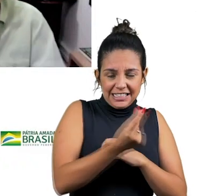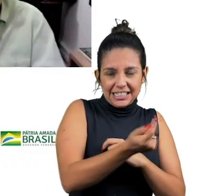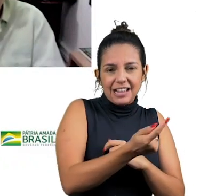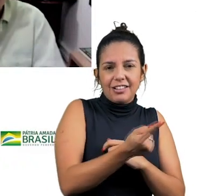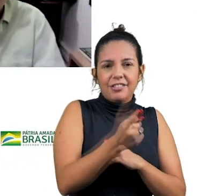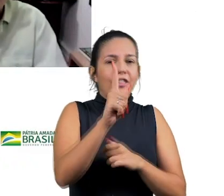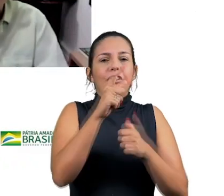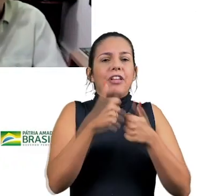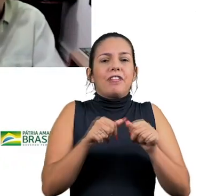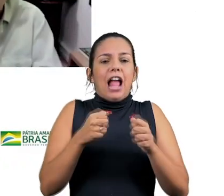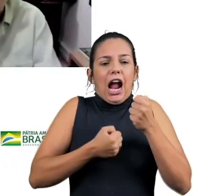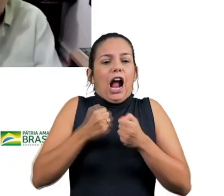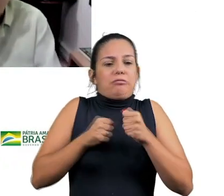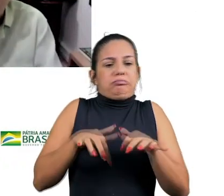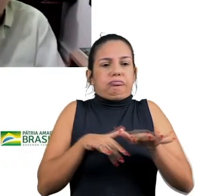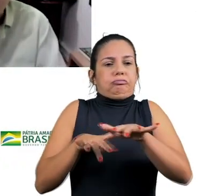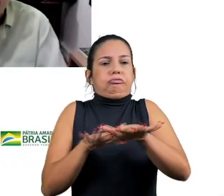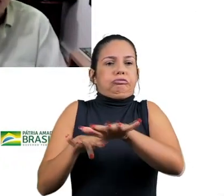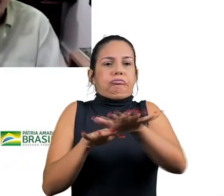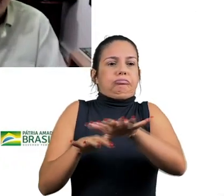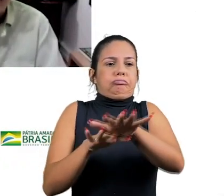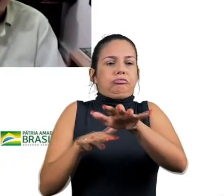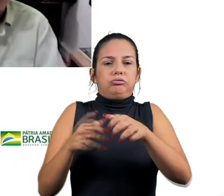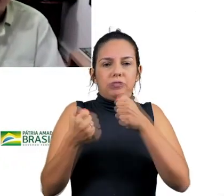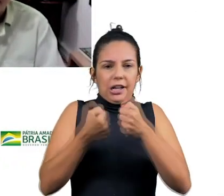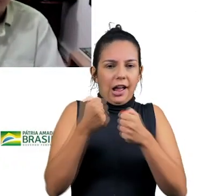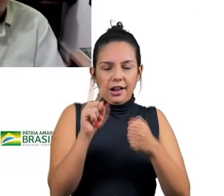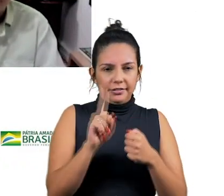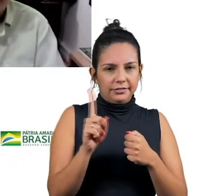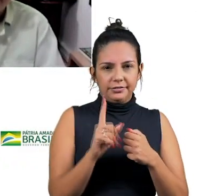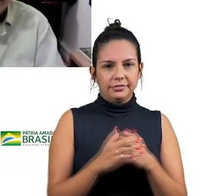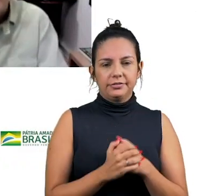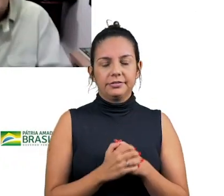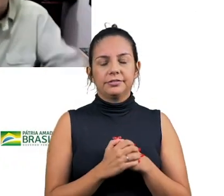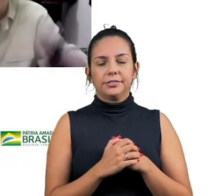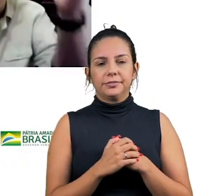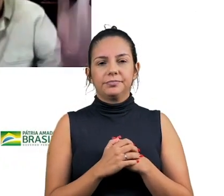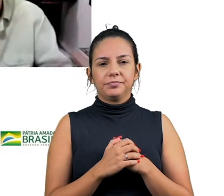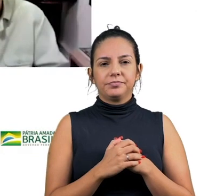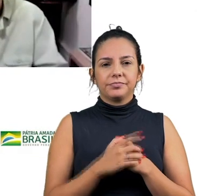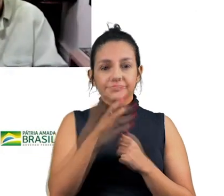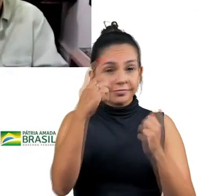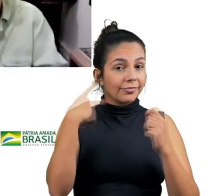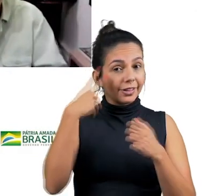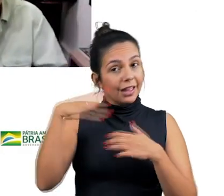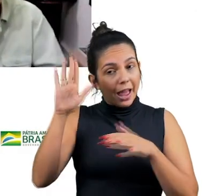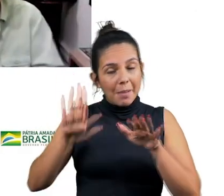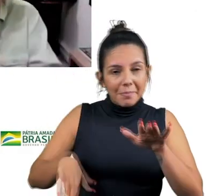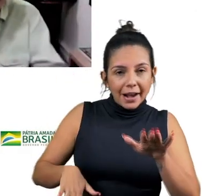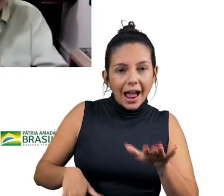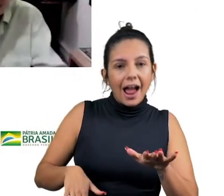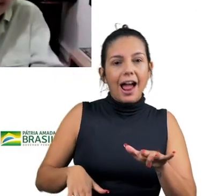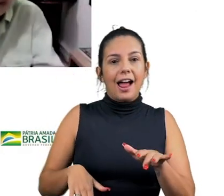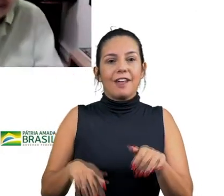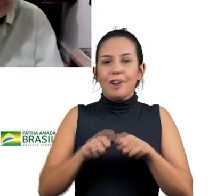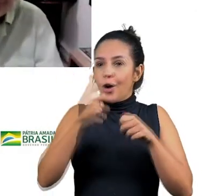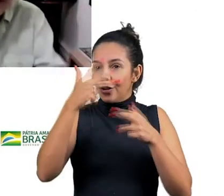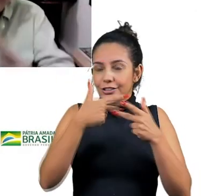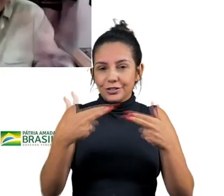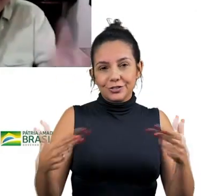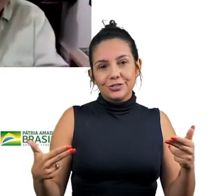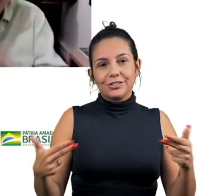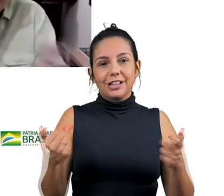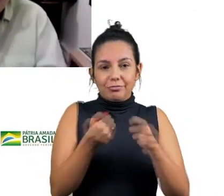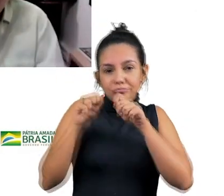você não vai ficar feito um maluco e dizer assim, estou doido para pegar um engarrafamento de trânsito. Não, você está doido para ir à praia, para fazer uma opção de outra coisa. Engarrafamento